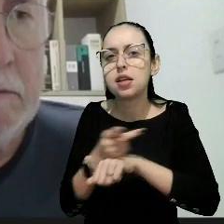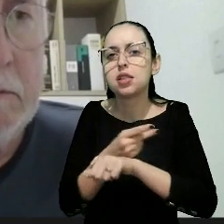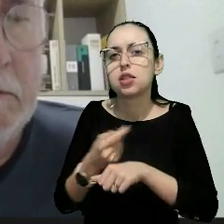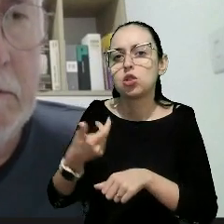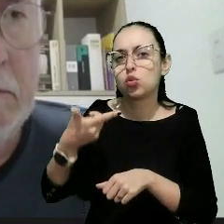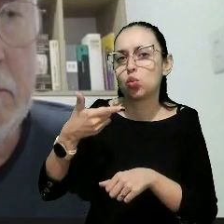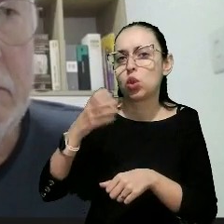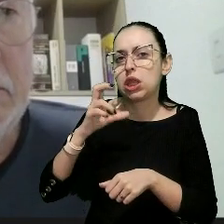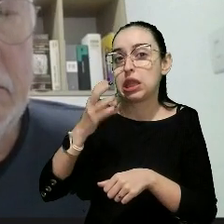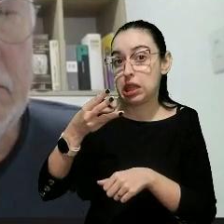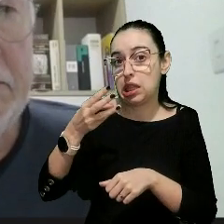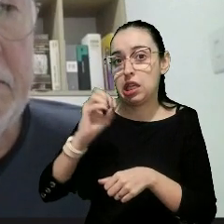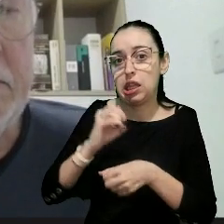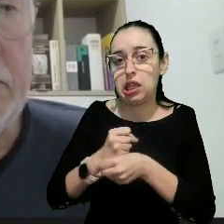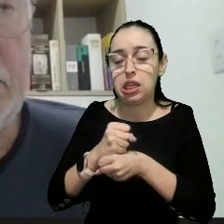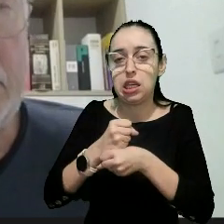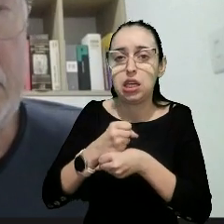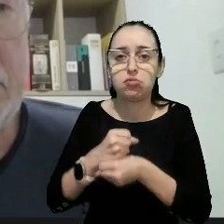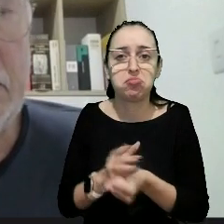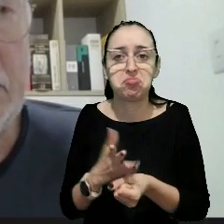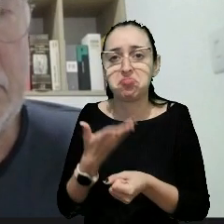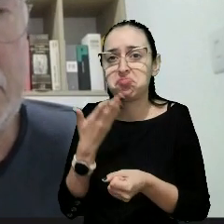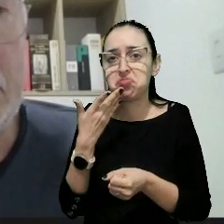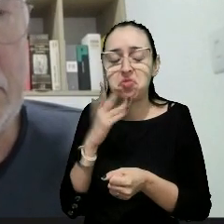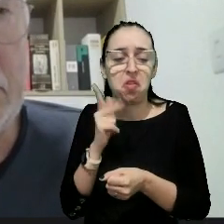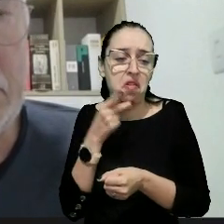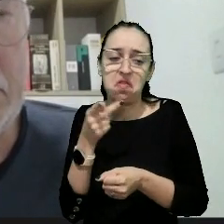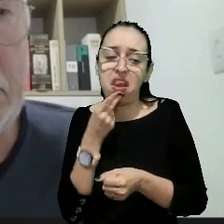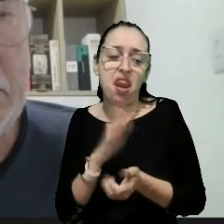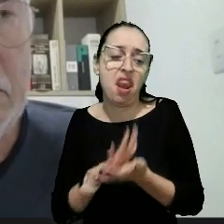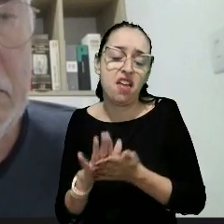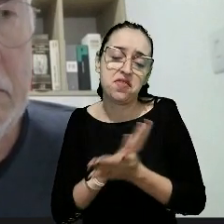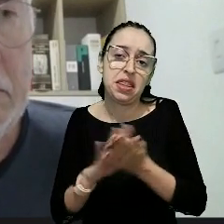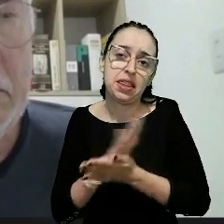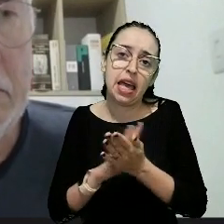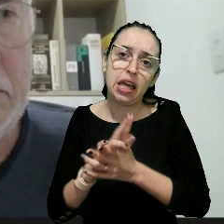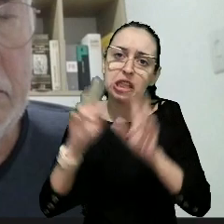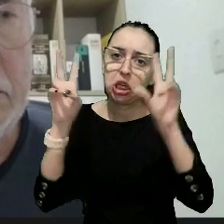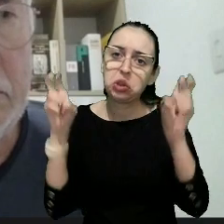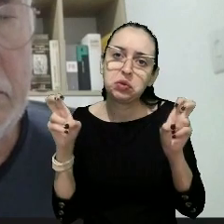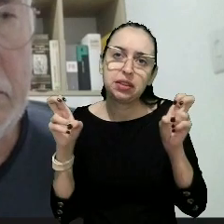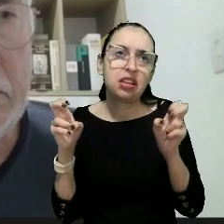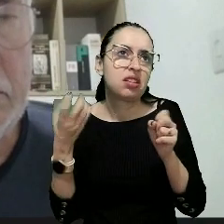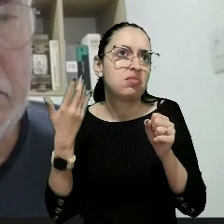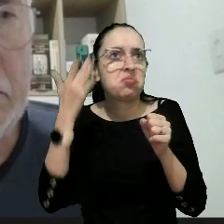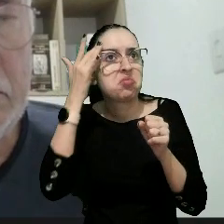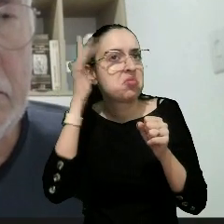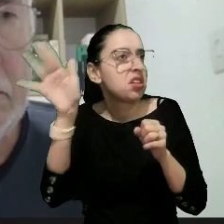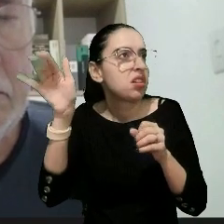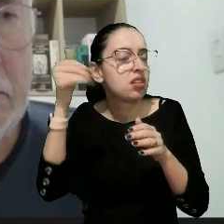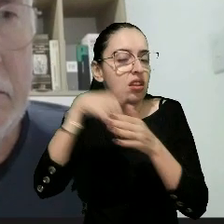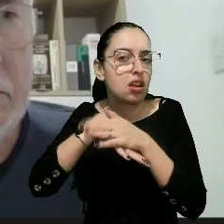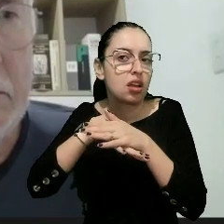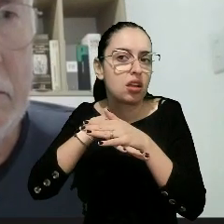como eu pesquiso isso há 30 anos, ninguém falava. Isso era um tema